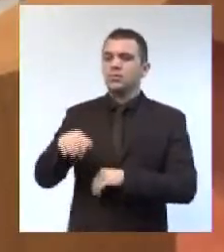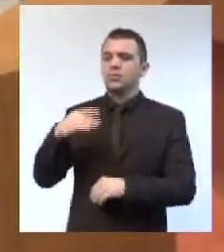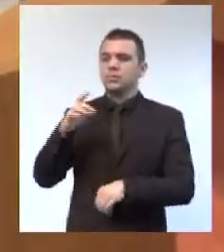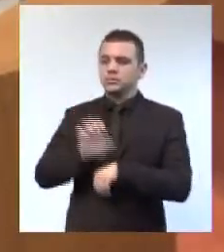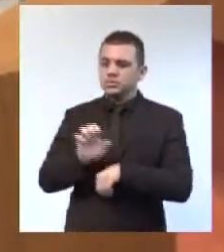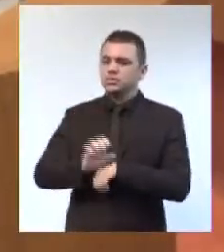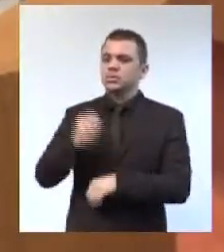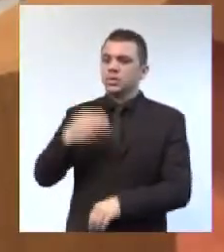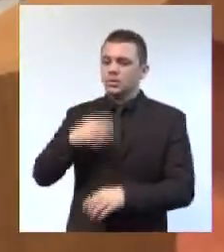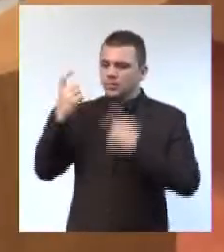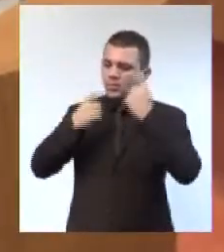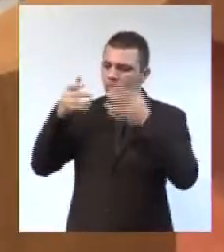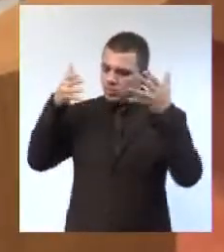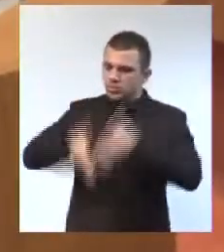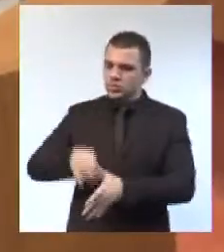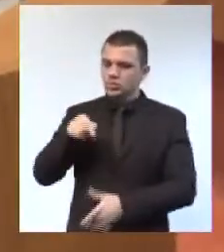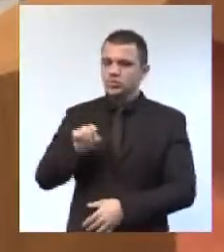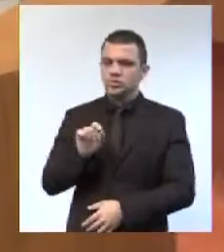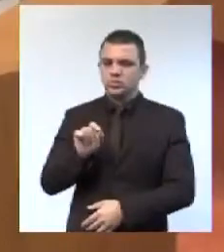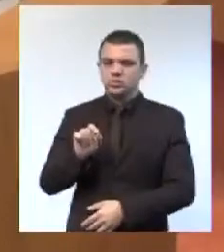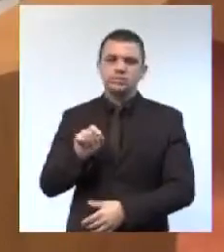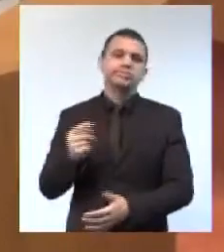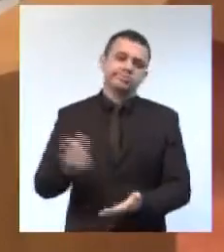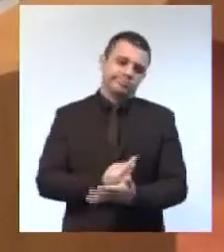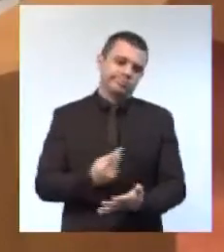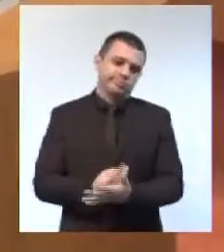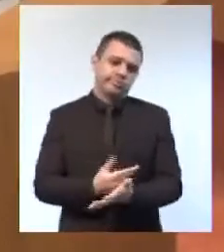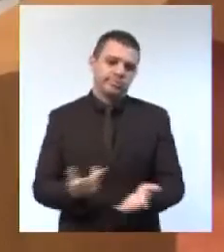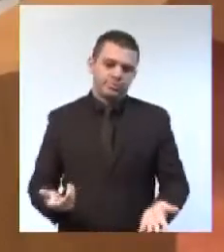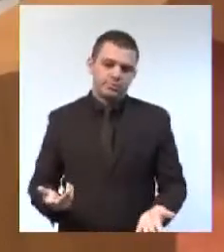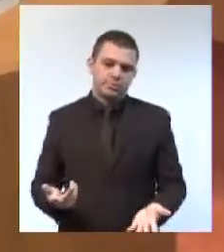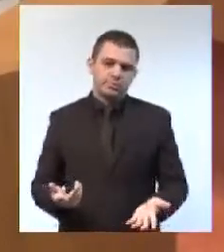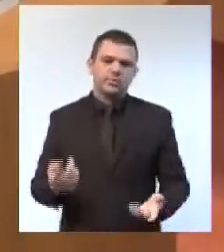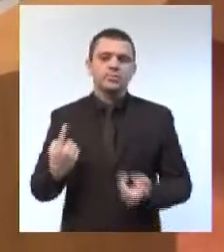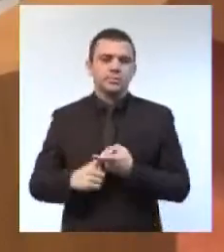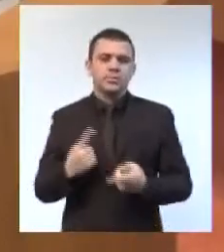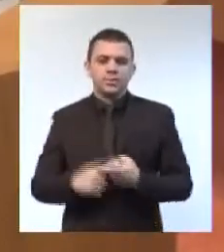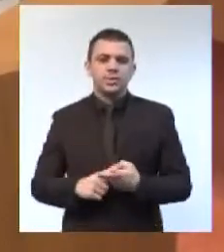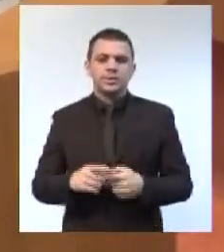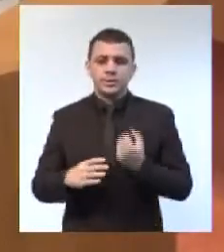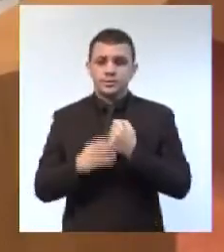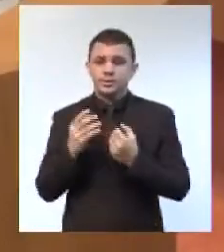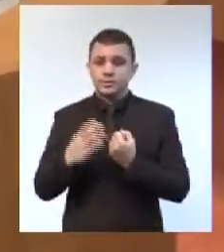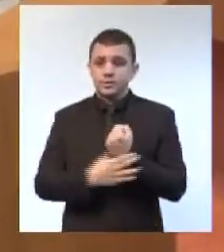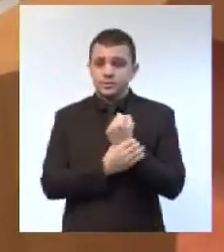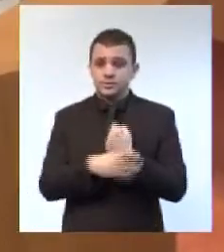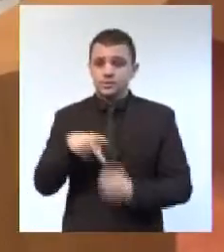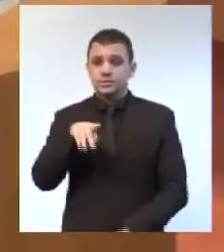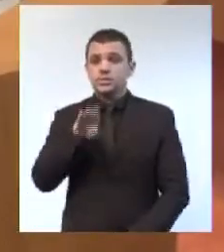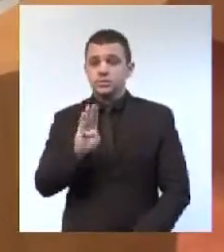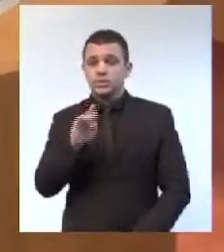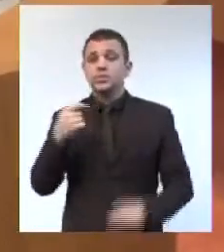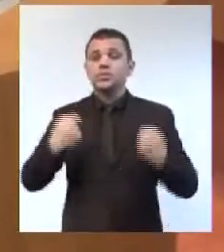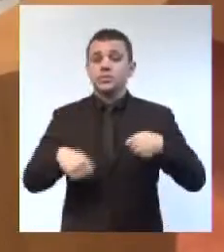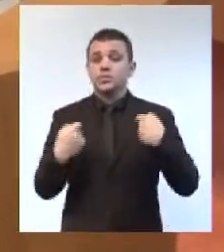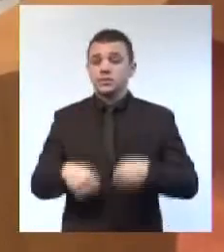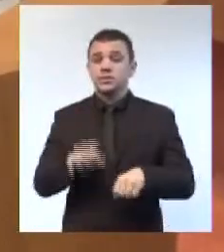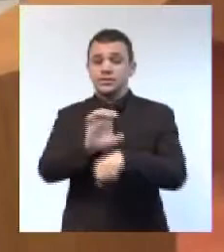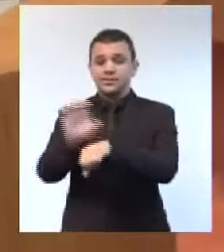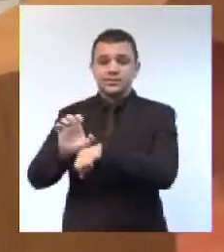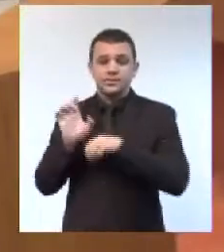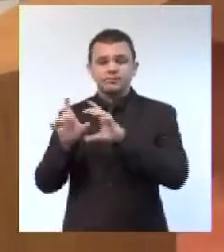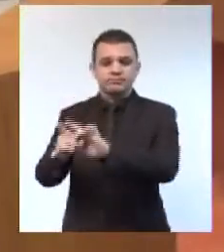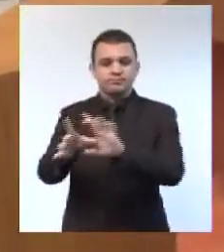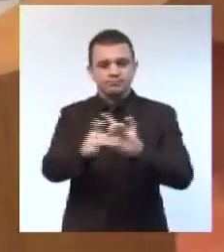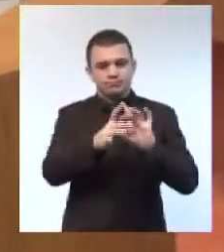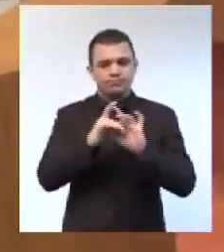um grande erro em se tratando de segurança pública. Segurança pública tem que ser integrada entre os estados. Quantos bandidos não foram presos de